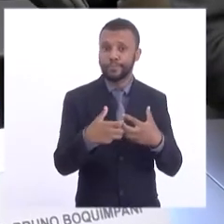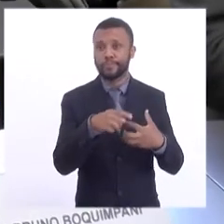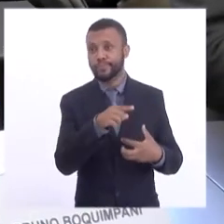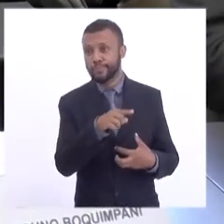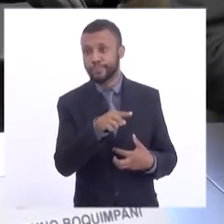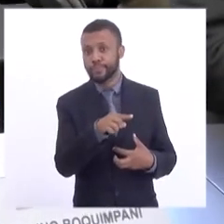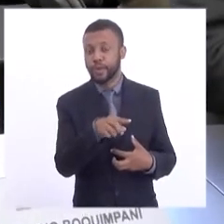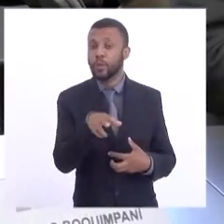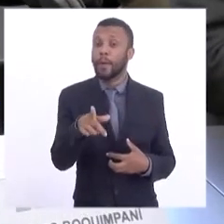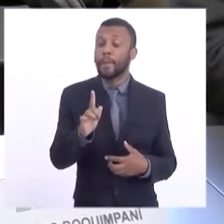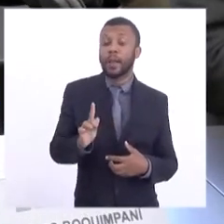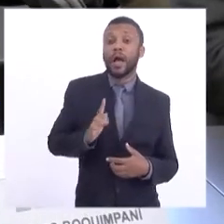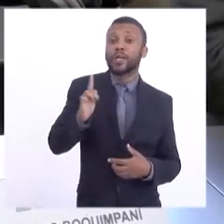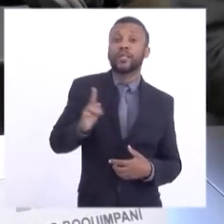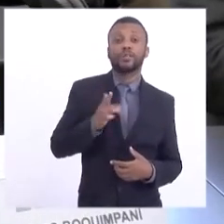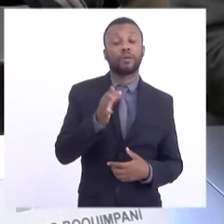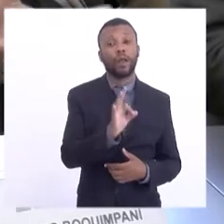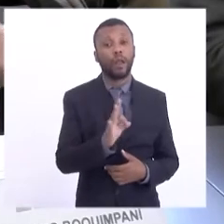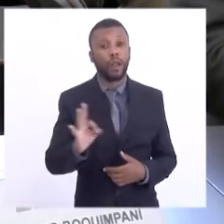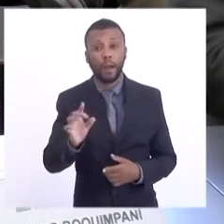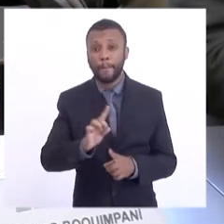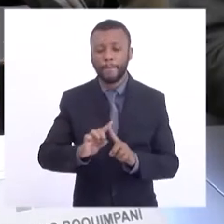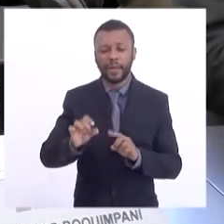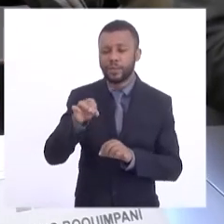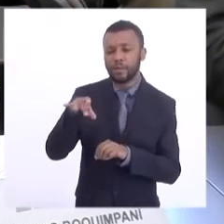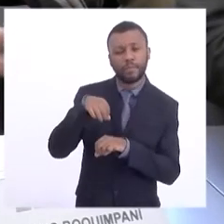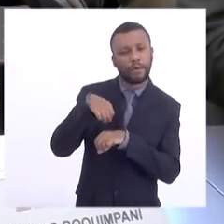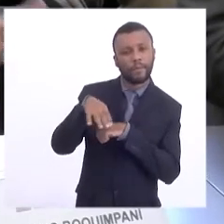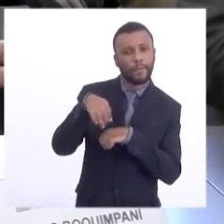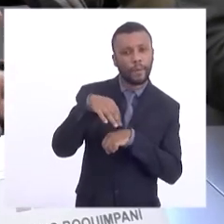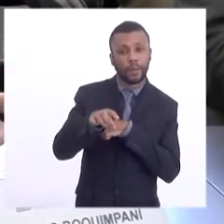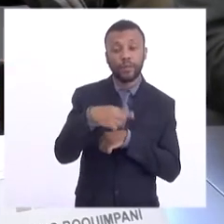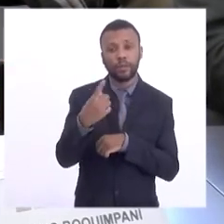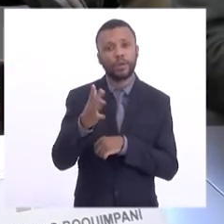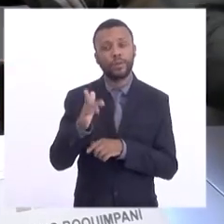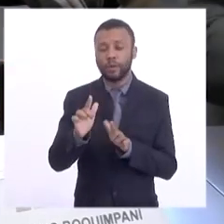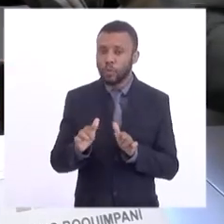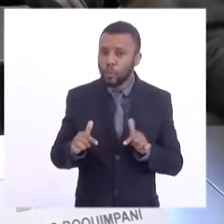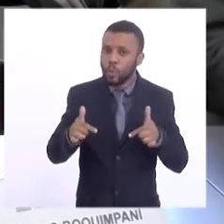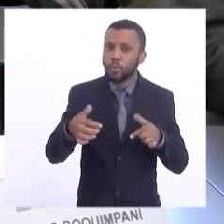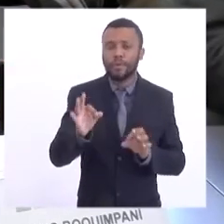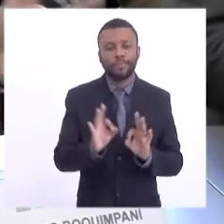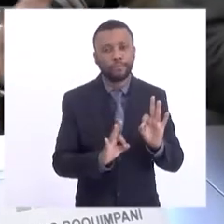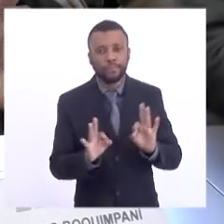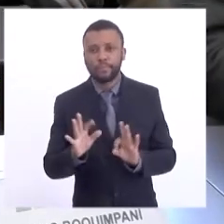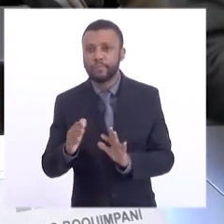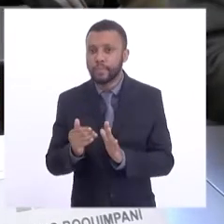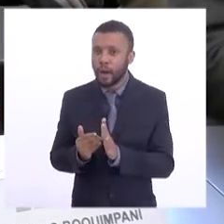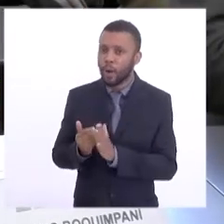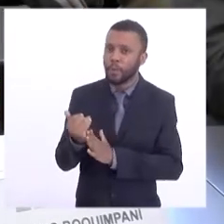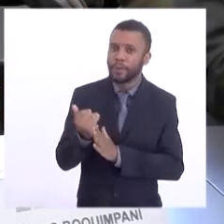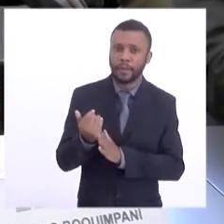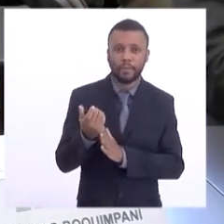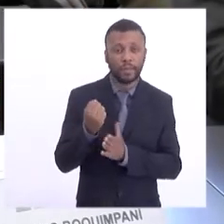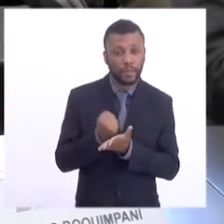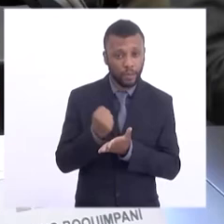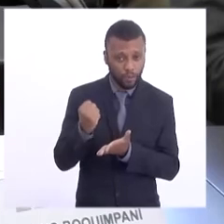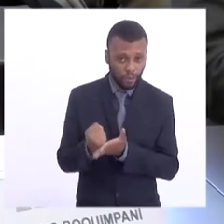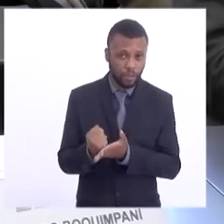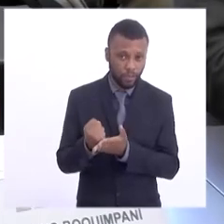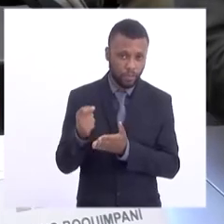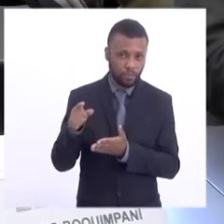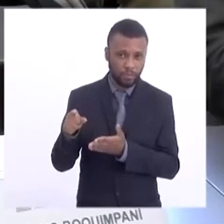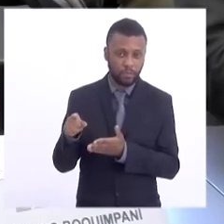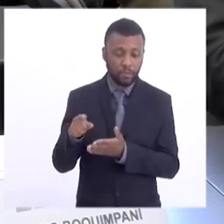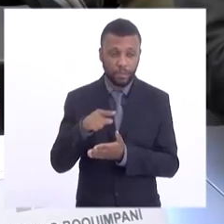em troca eu não falo pela gestão obviamente mas só uma informação que a gente já foi mobilizado para atuar na construção dessa contratação e